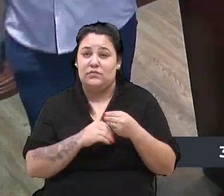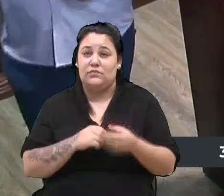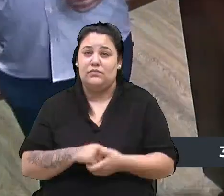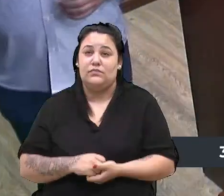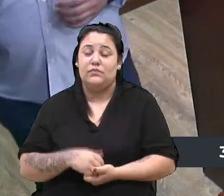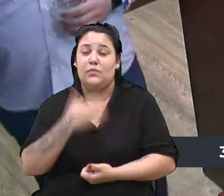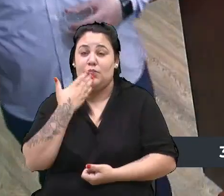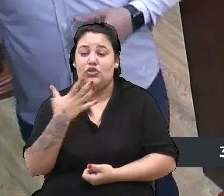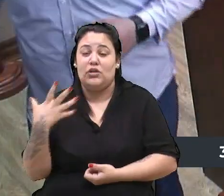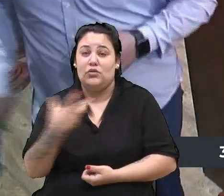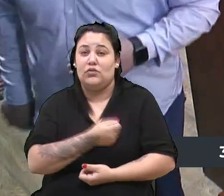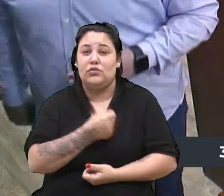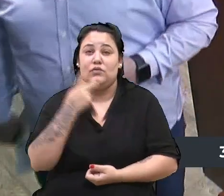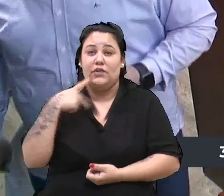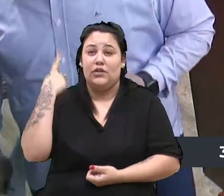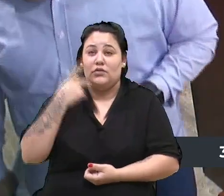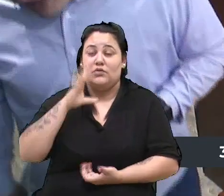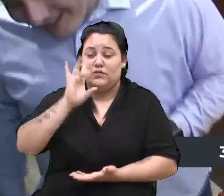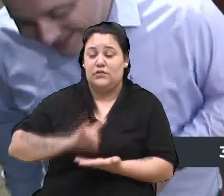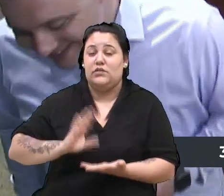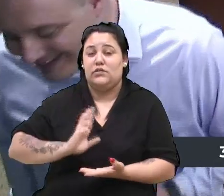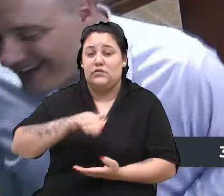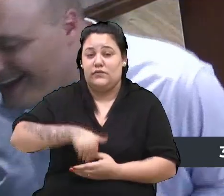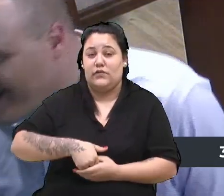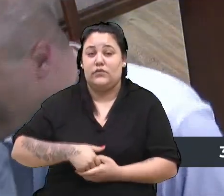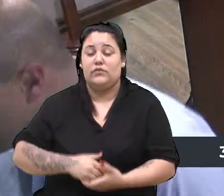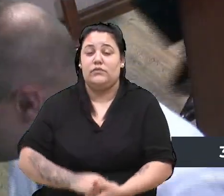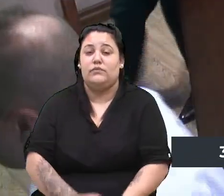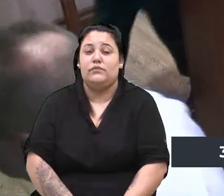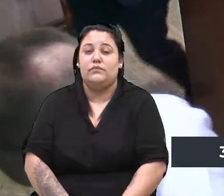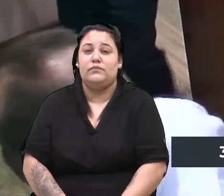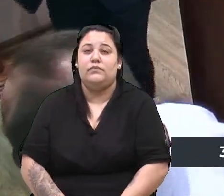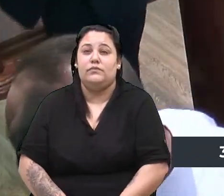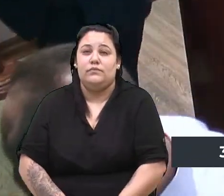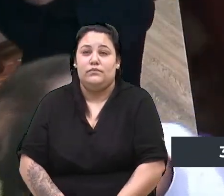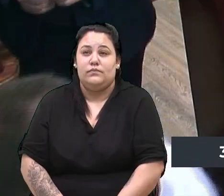Vereadoras e vereadores que registrem seus votos.